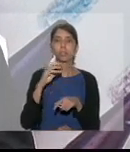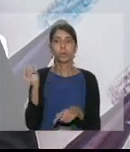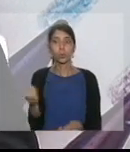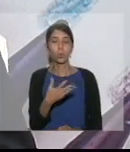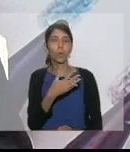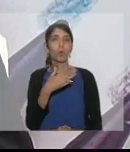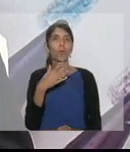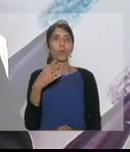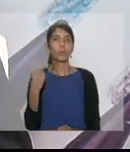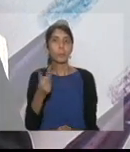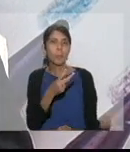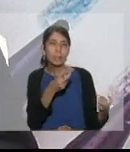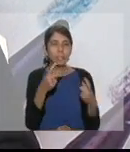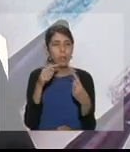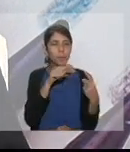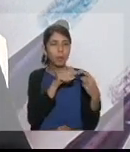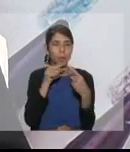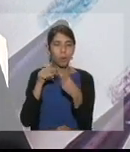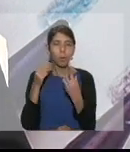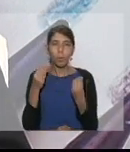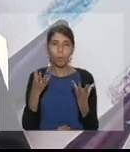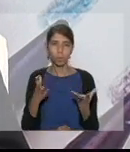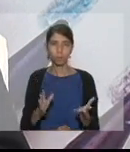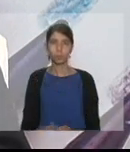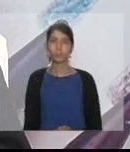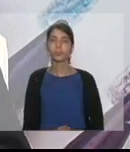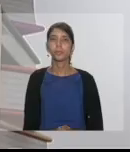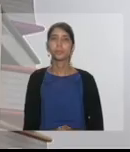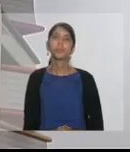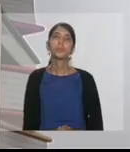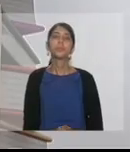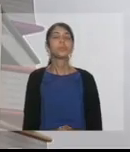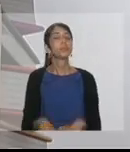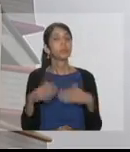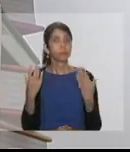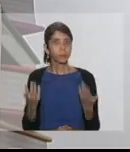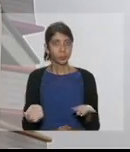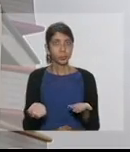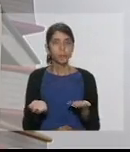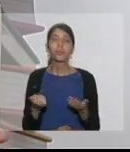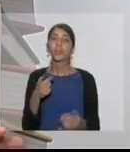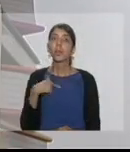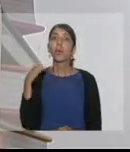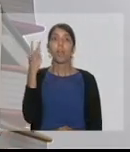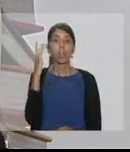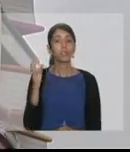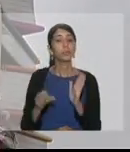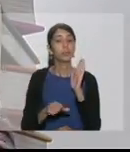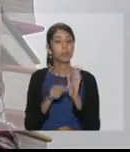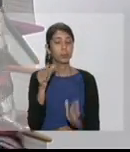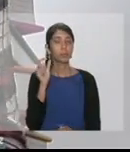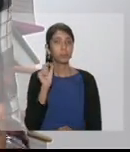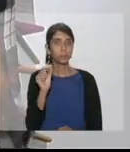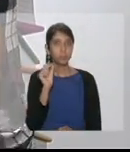mundo a partir da identificação? Como é que é isso, gente? Vamos lá. Eu acho que,